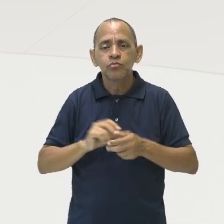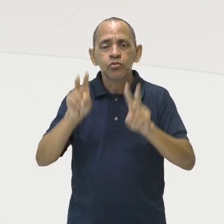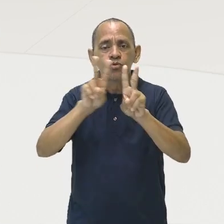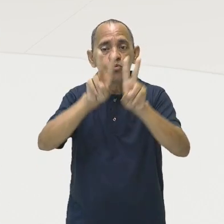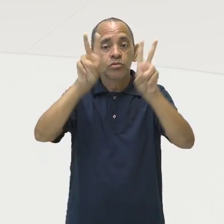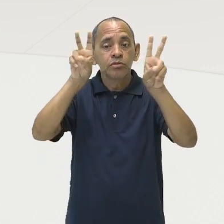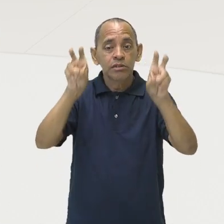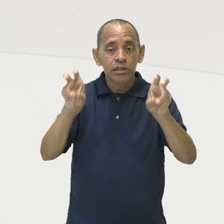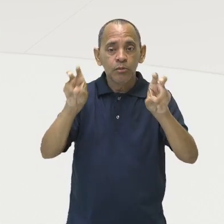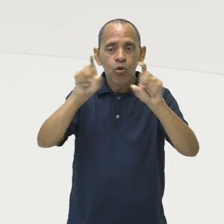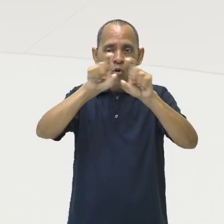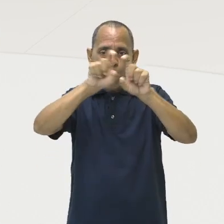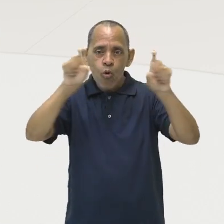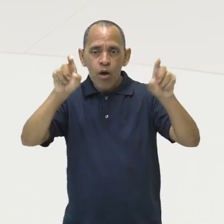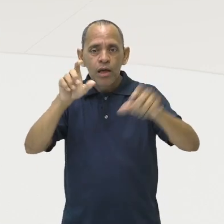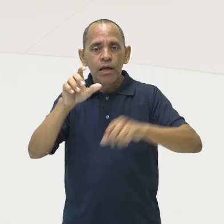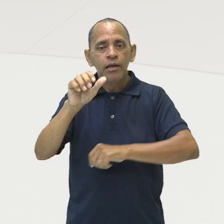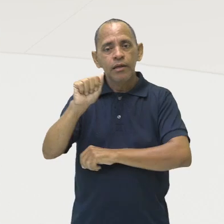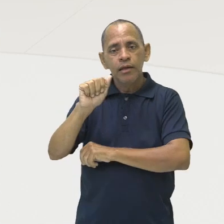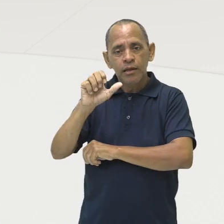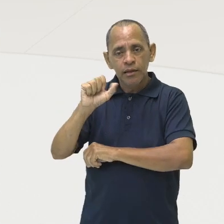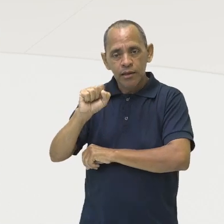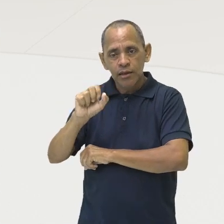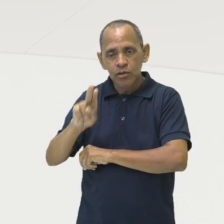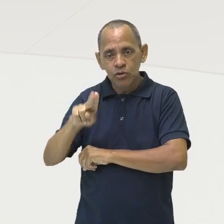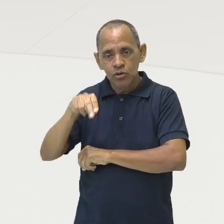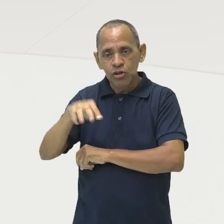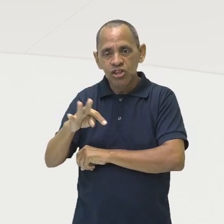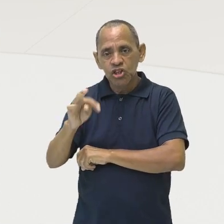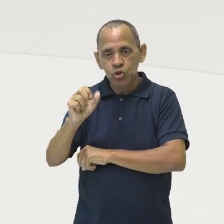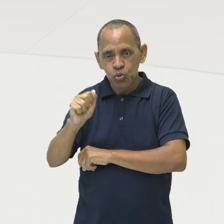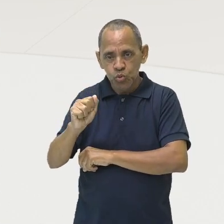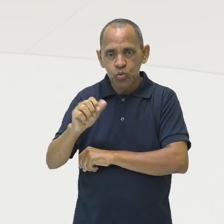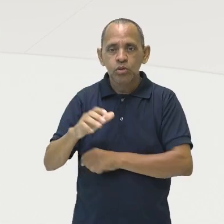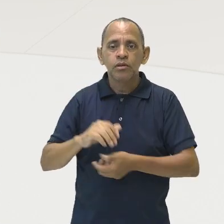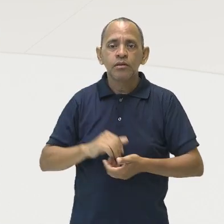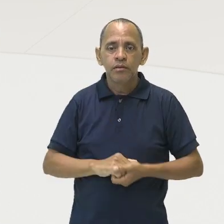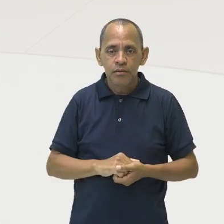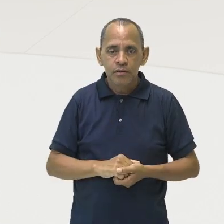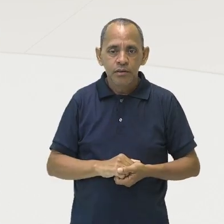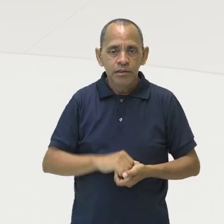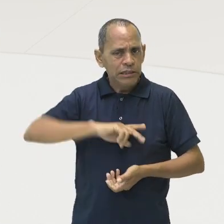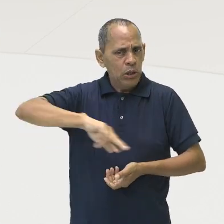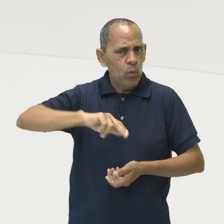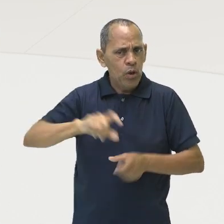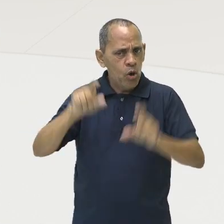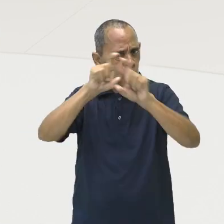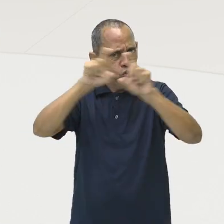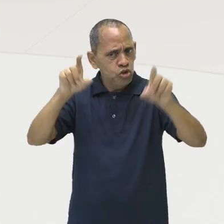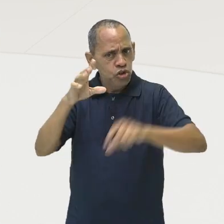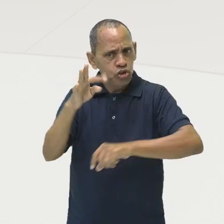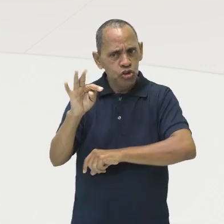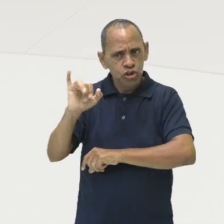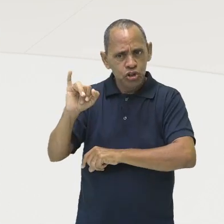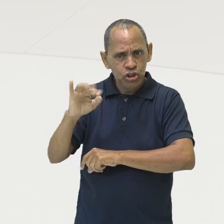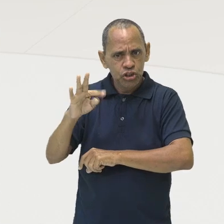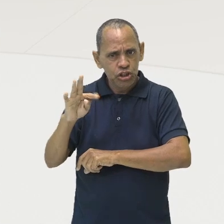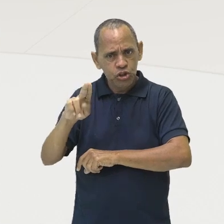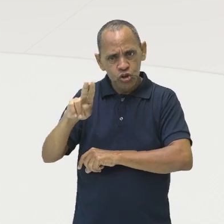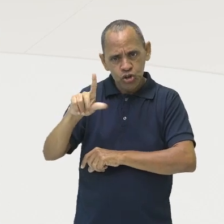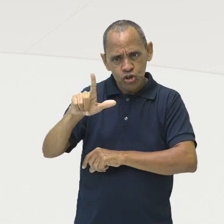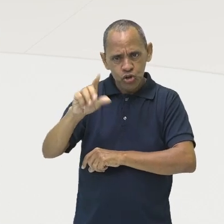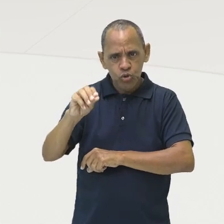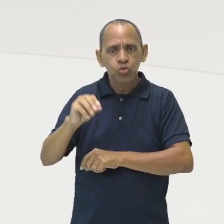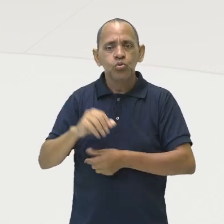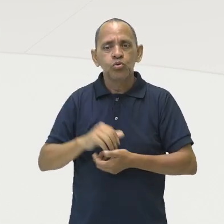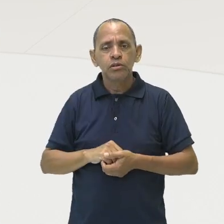o assunto que você vai falar, não é o título. Não vamos confundir título com tema. O título é o que você